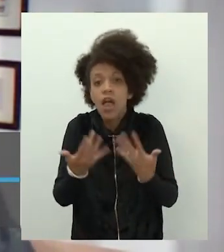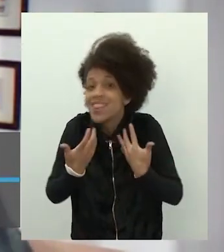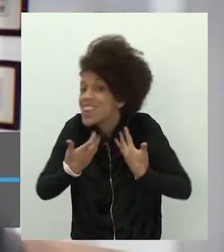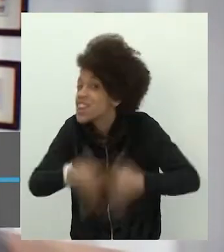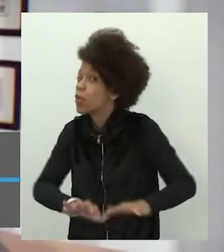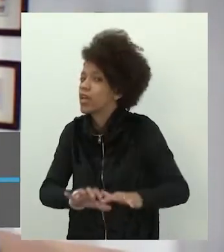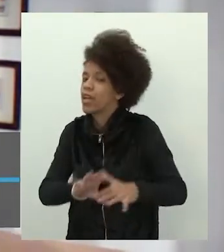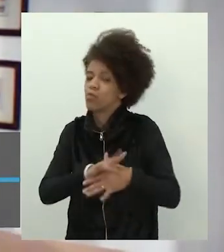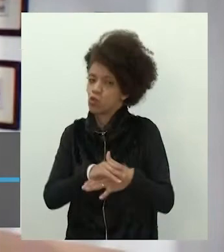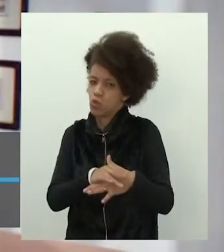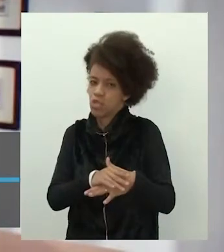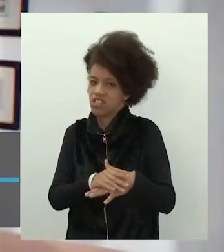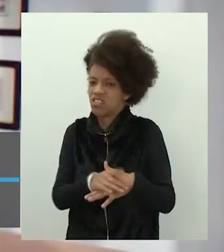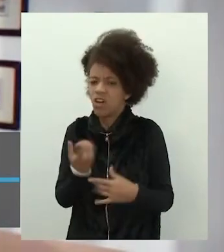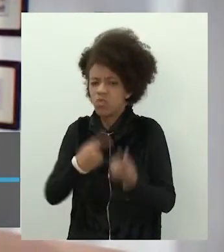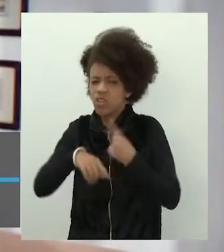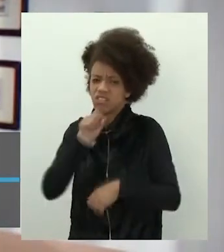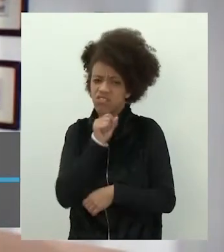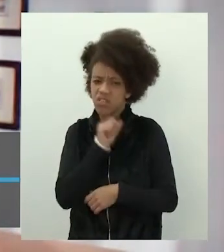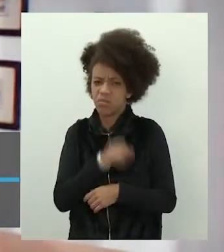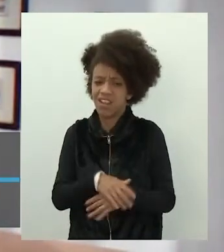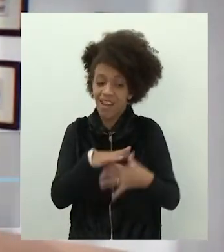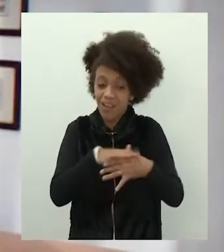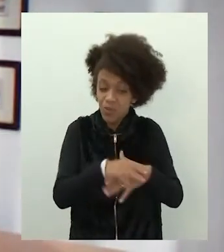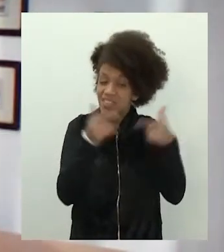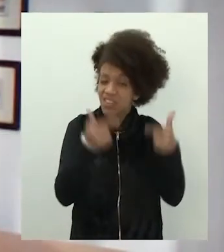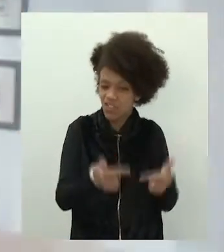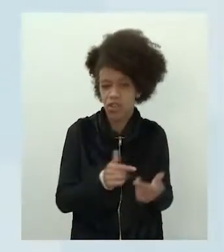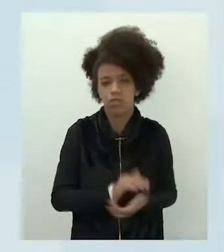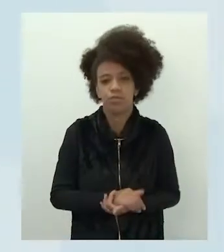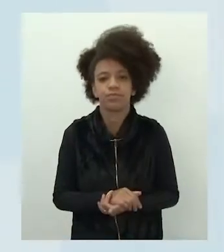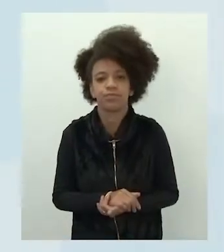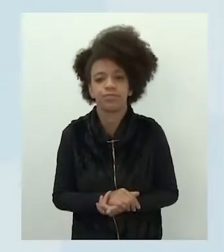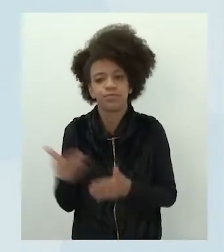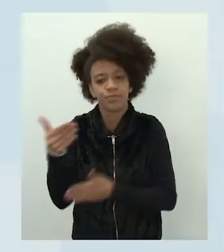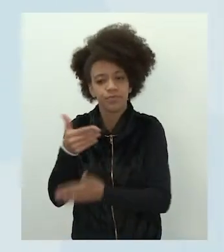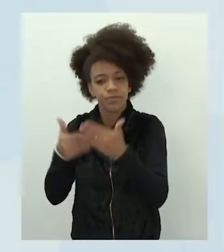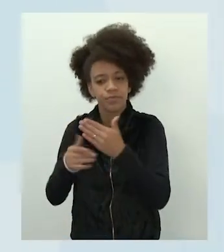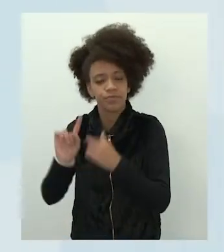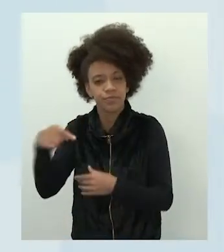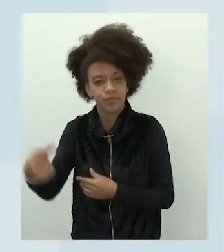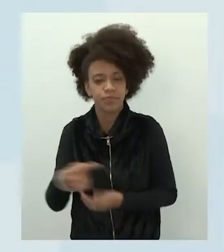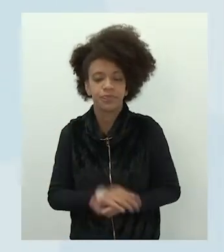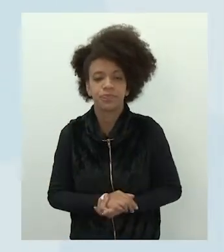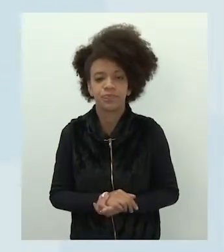né? Ter doença que é chato. Próximo, por favor.